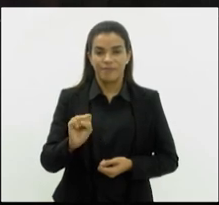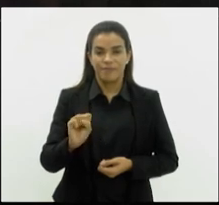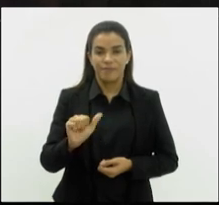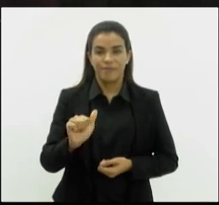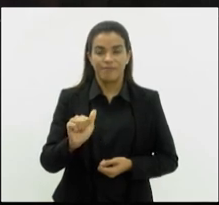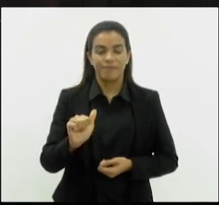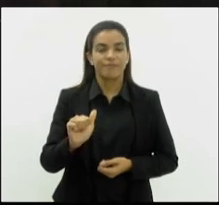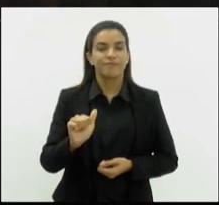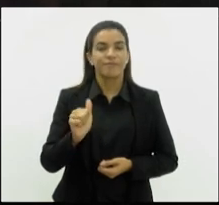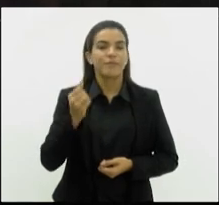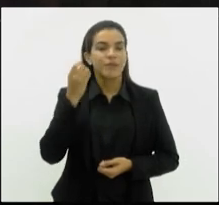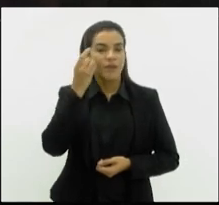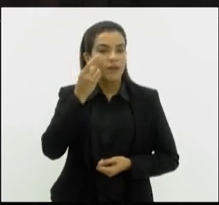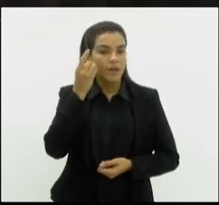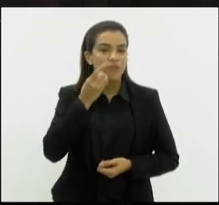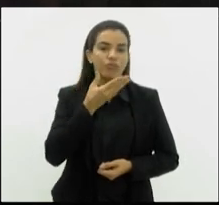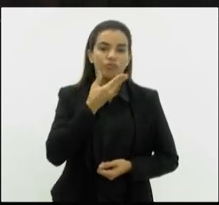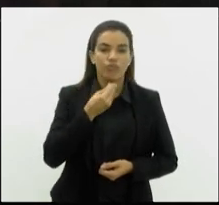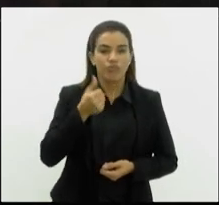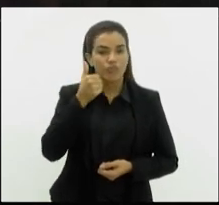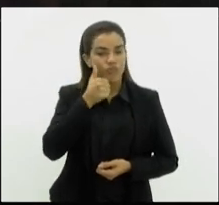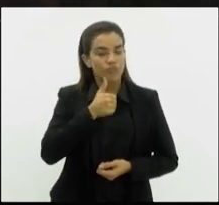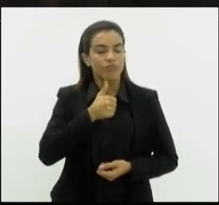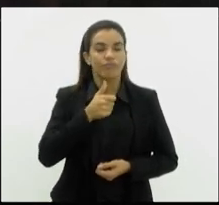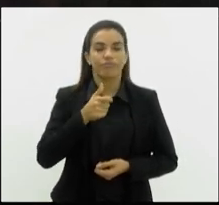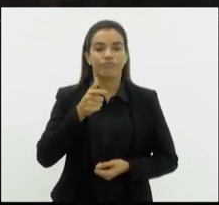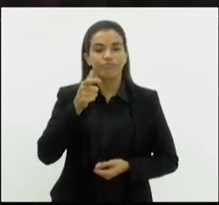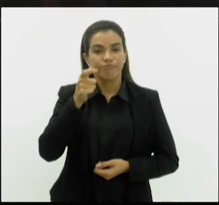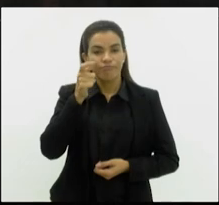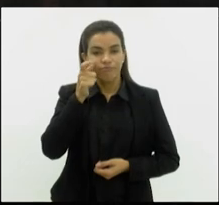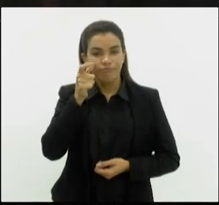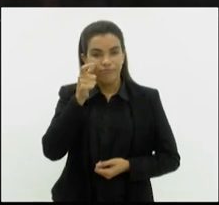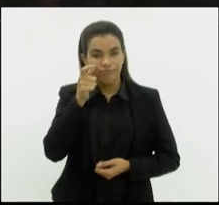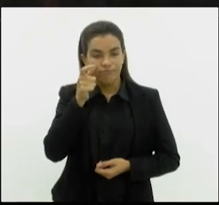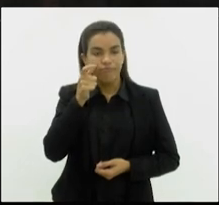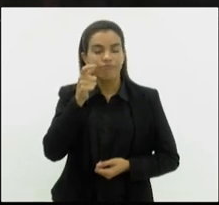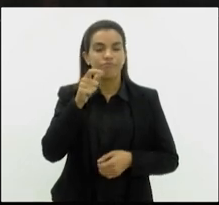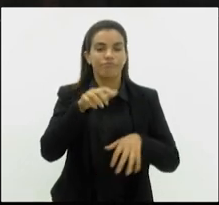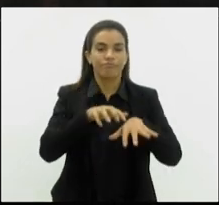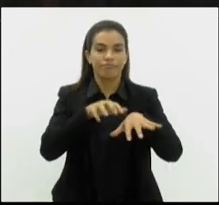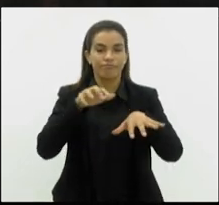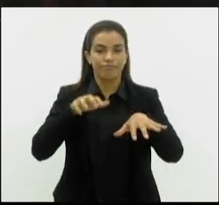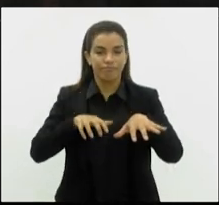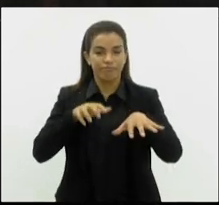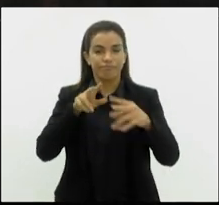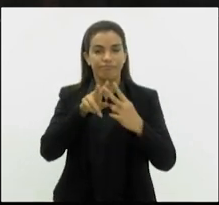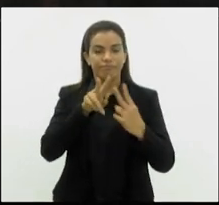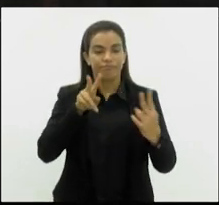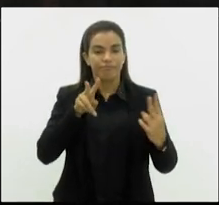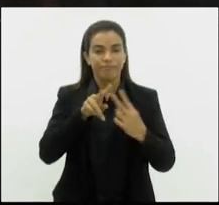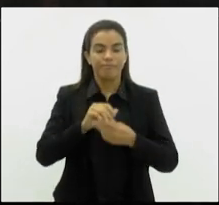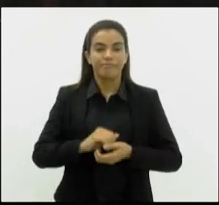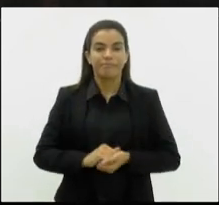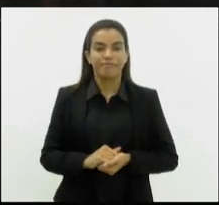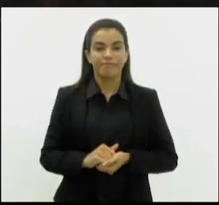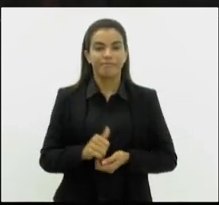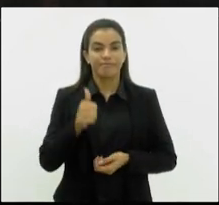senhoras e senhores deputados que nos assistem de forma remota,